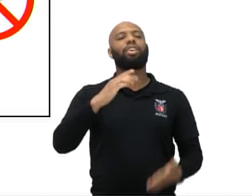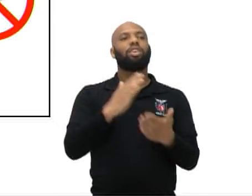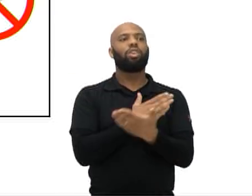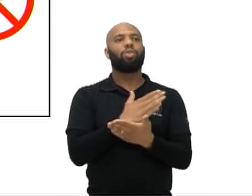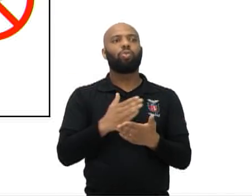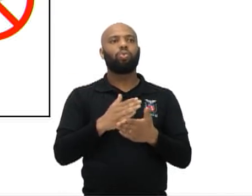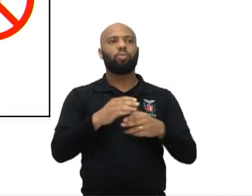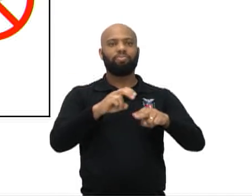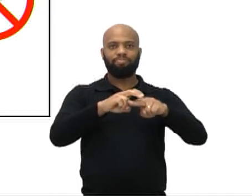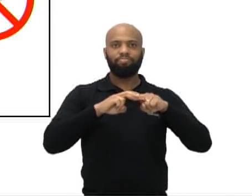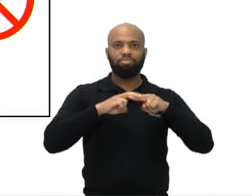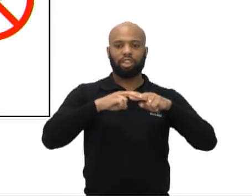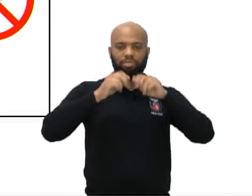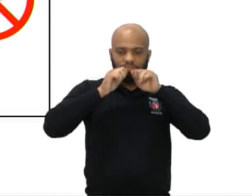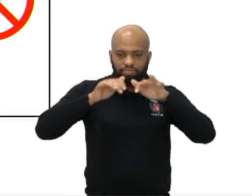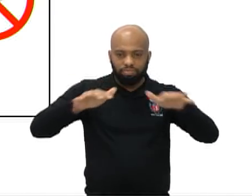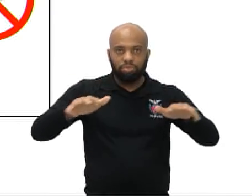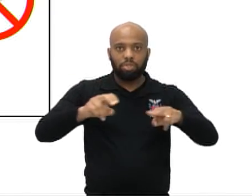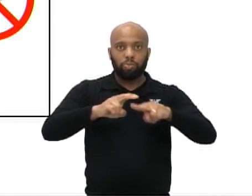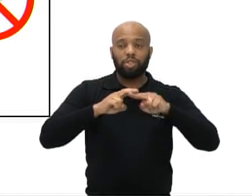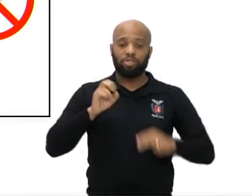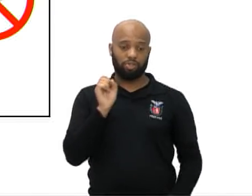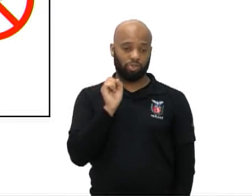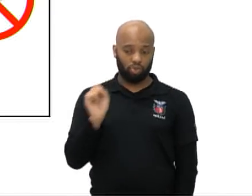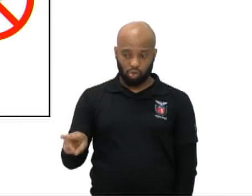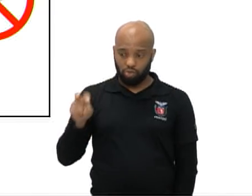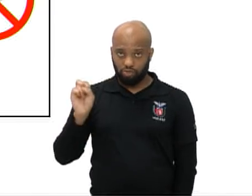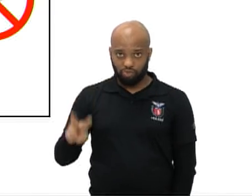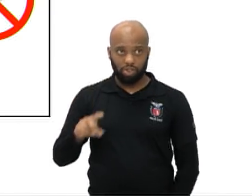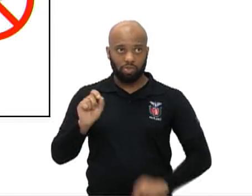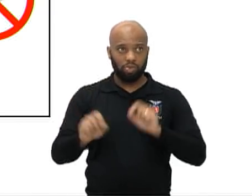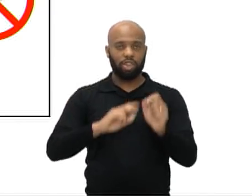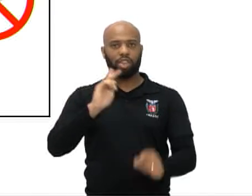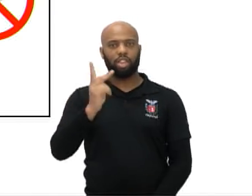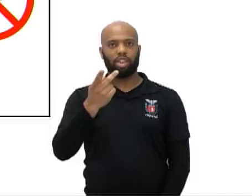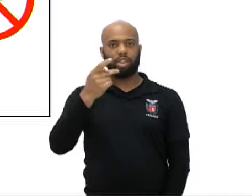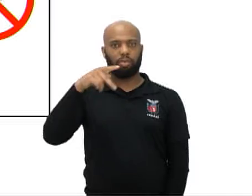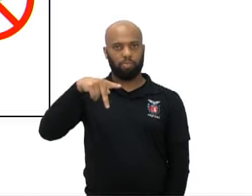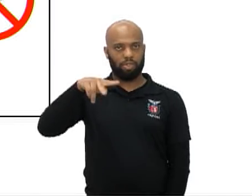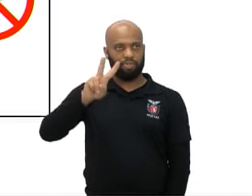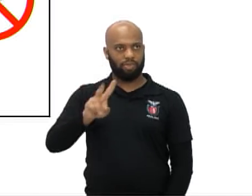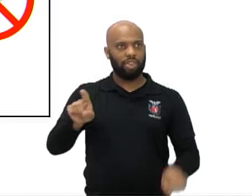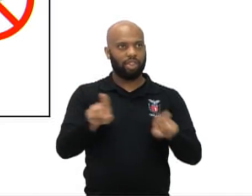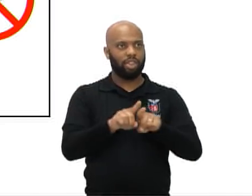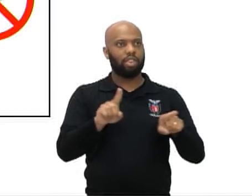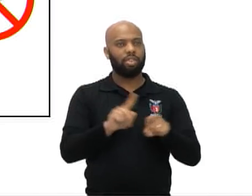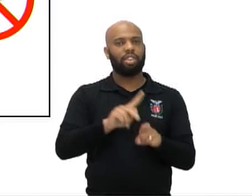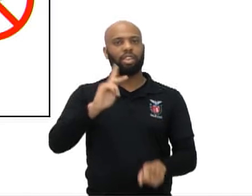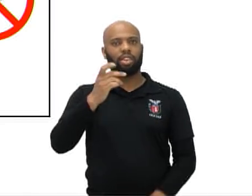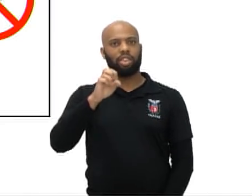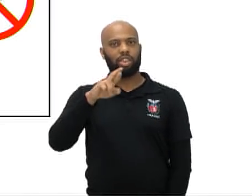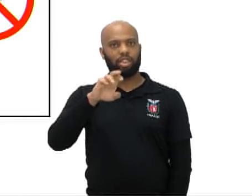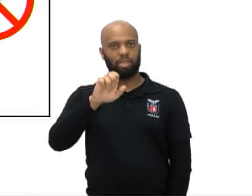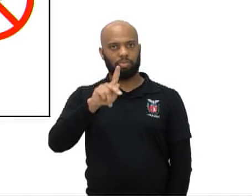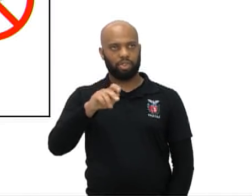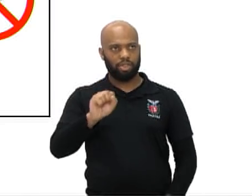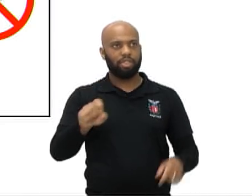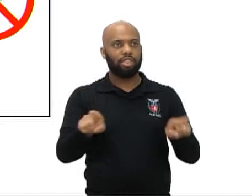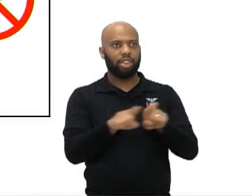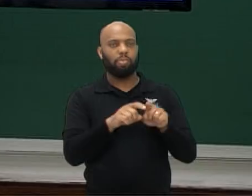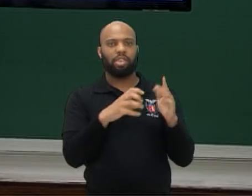transmitidas causadas por vírus, que é o HPV, a herpes, a AIDS e a